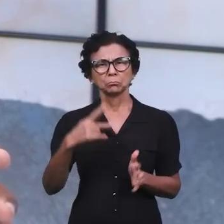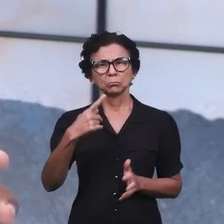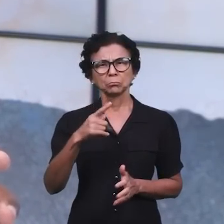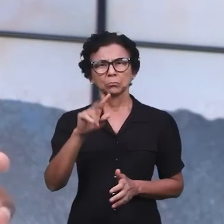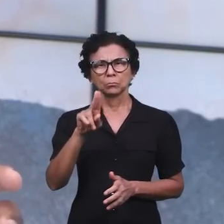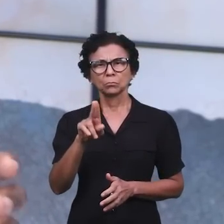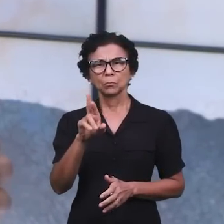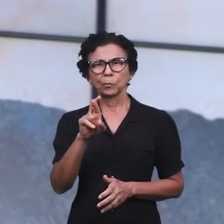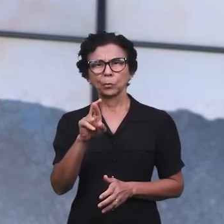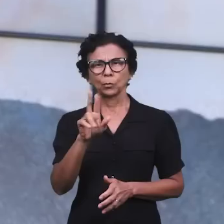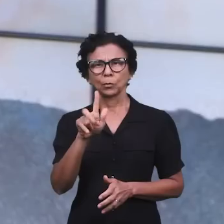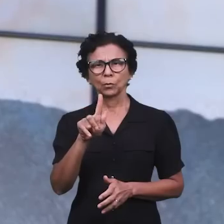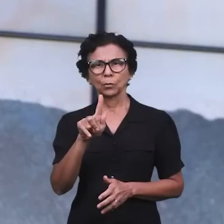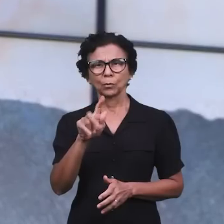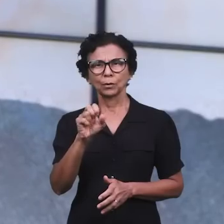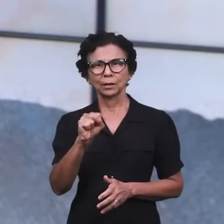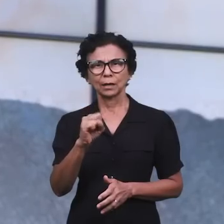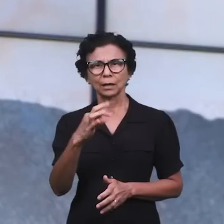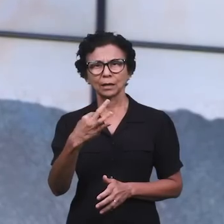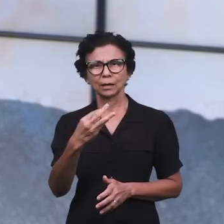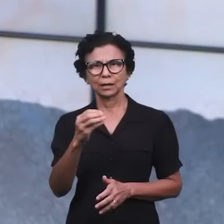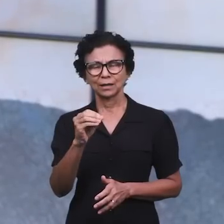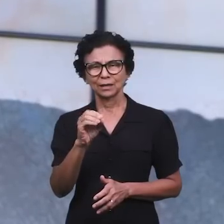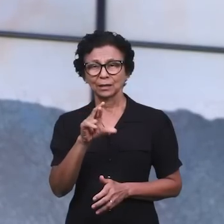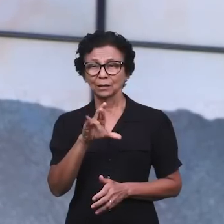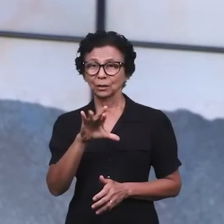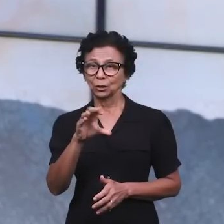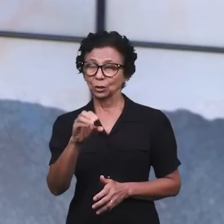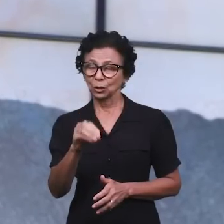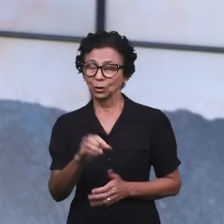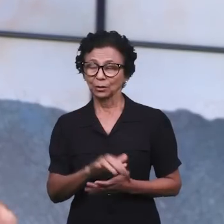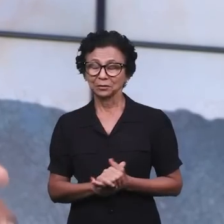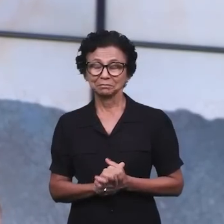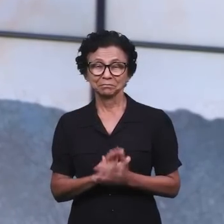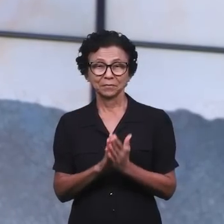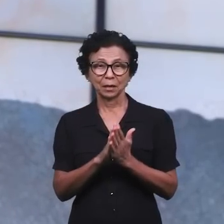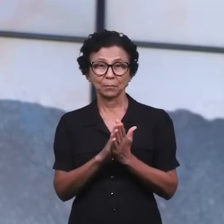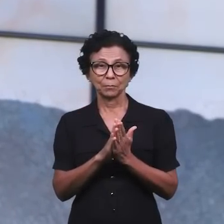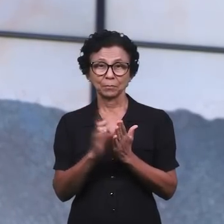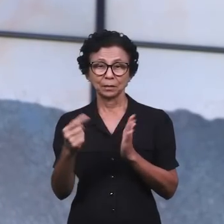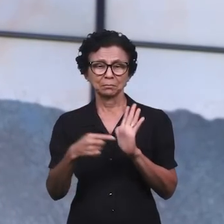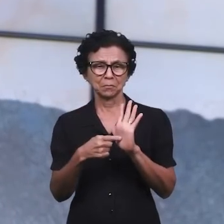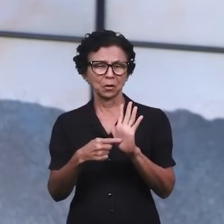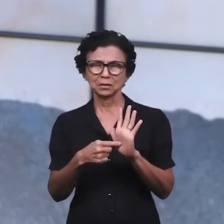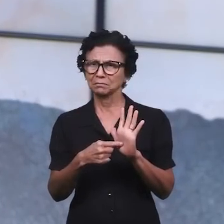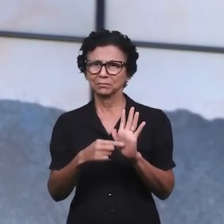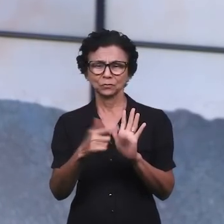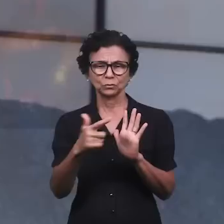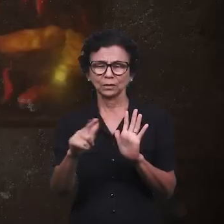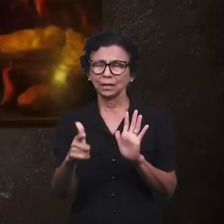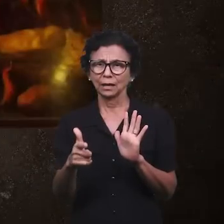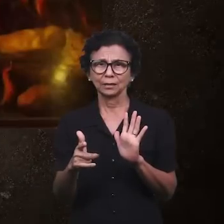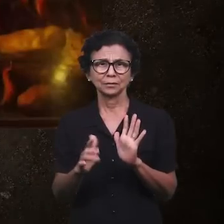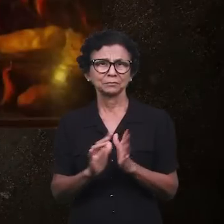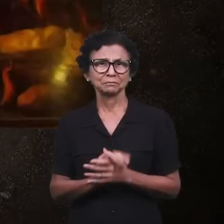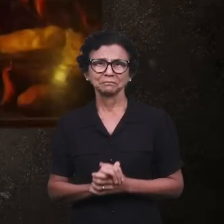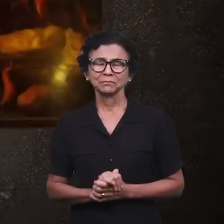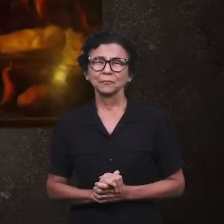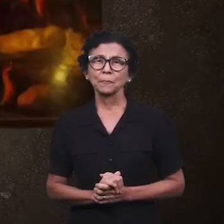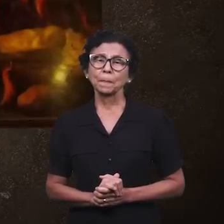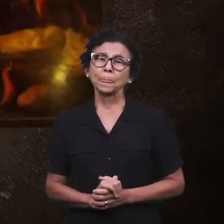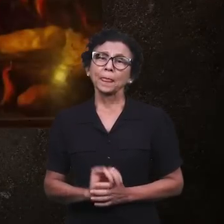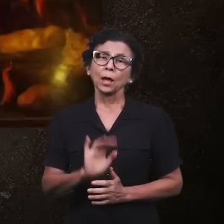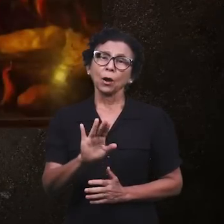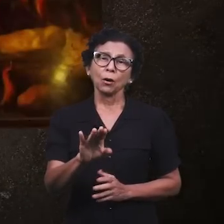é uma doutrina que não tem base bíblica, por isso considerada heresia, que é um local intermediário entre o céu